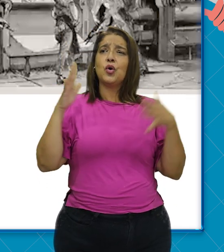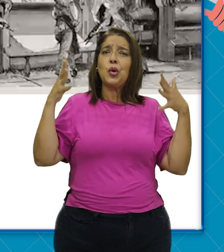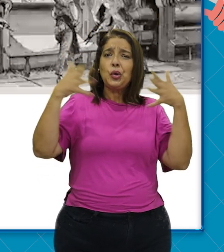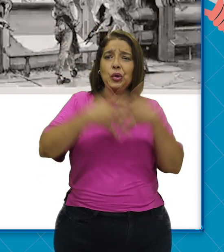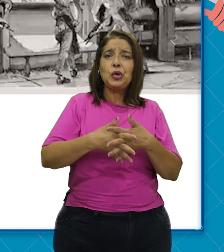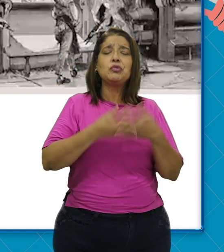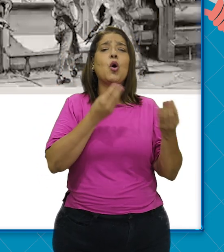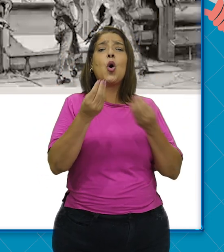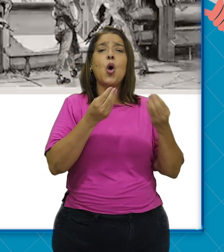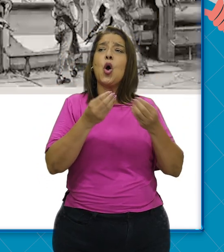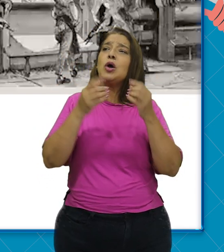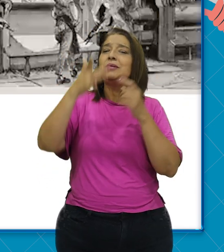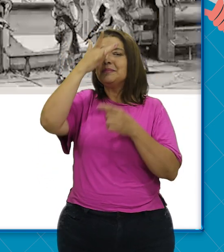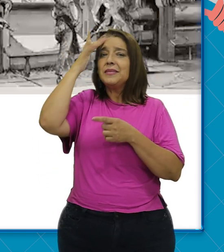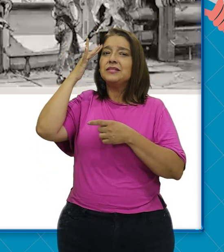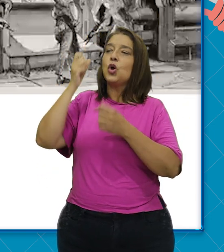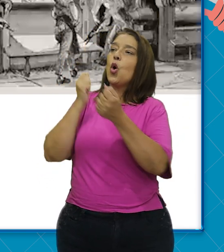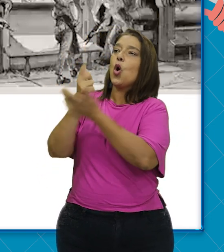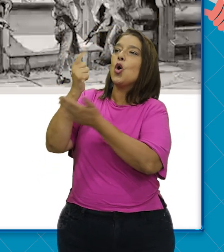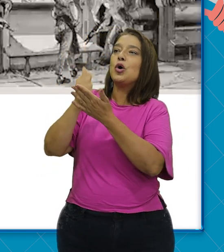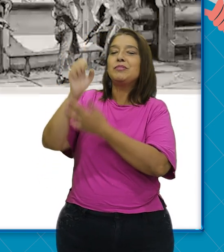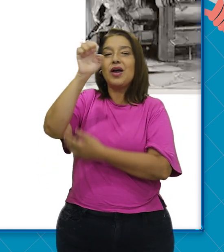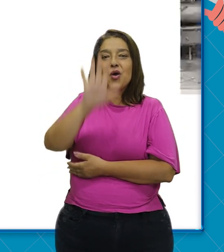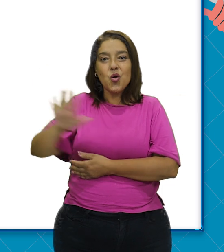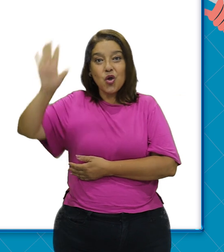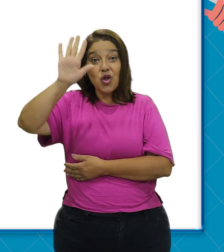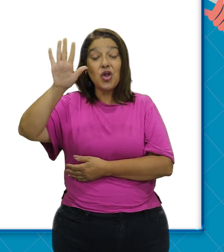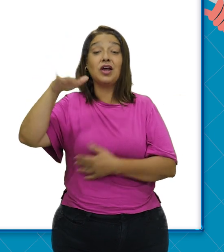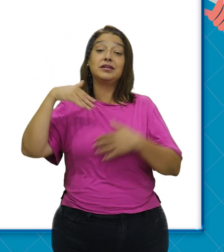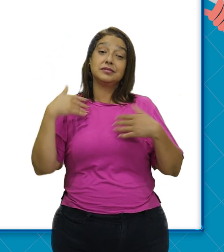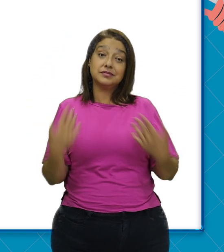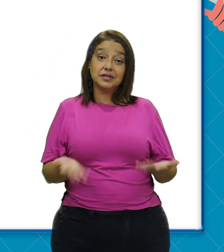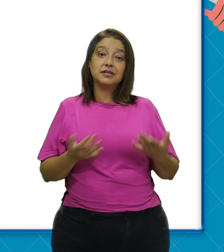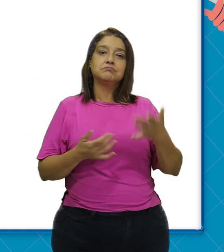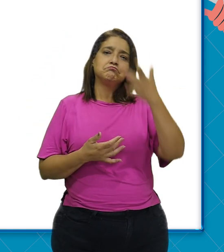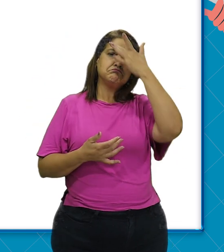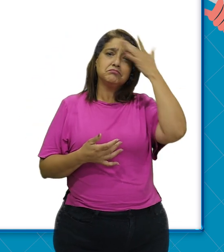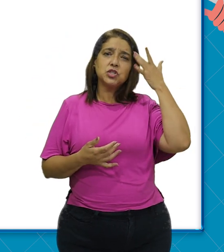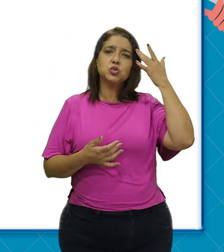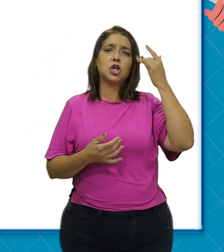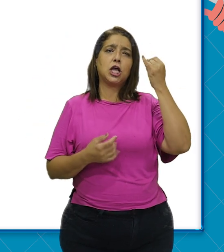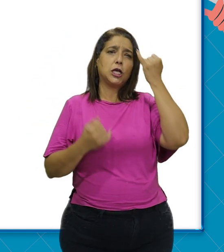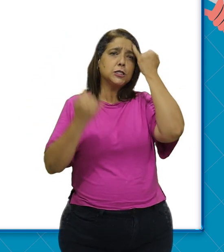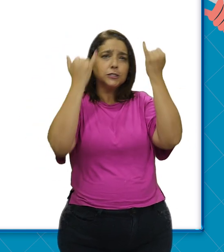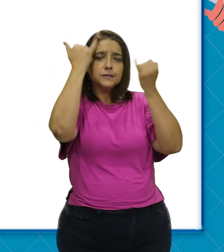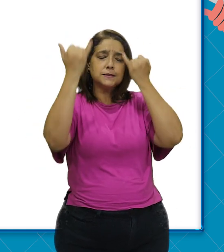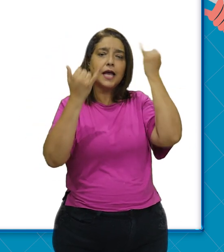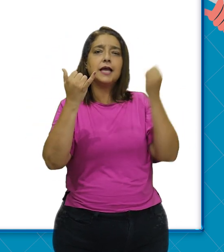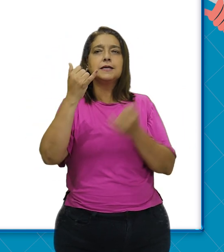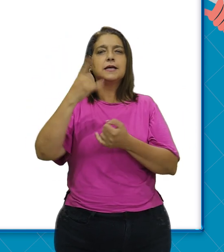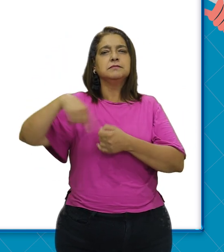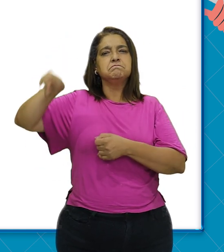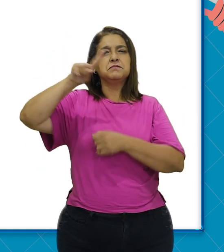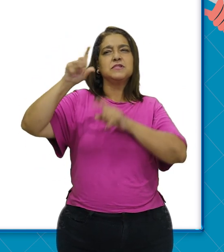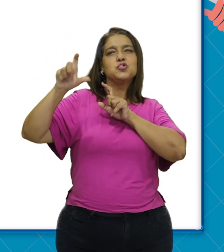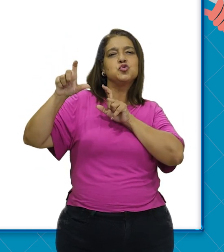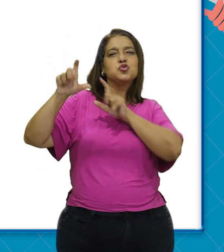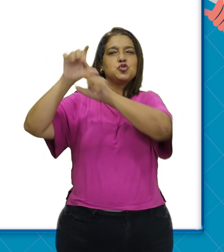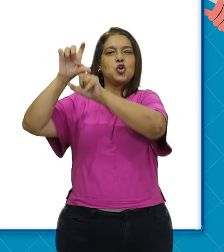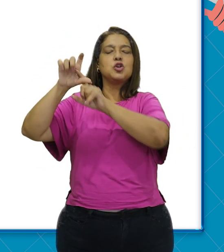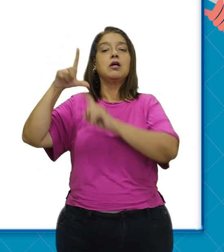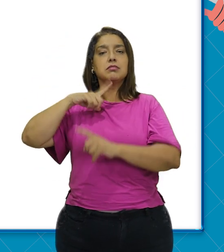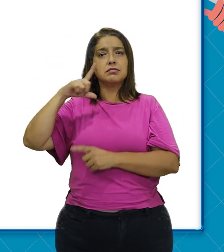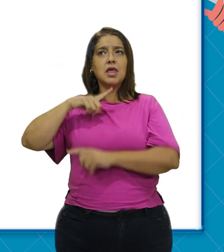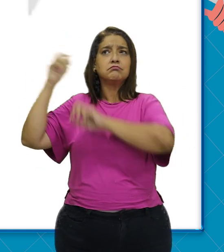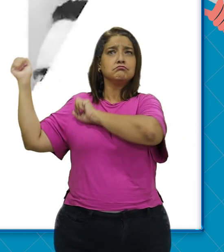mercadorias europeias. Além disso, as ideias socialistas da Revolução Russa estavam chegando ao Brasil, influenciando